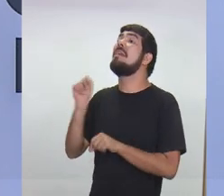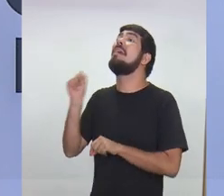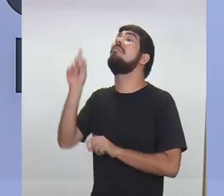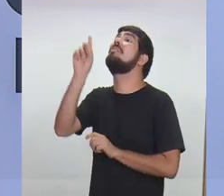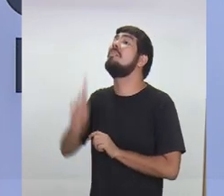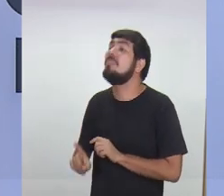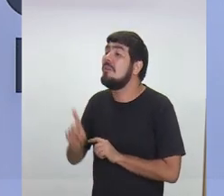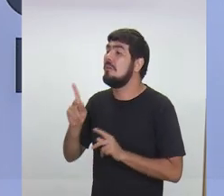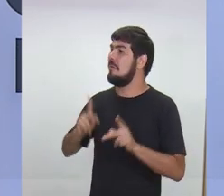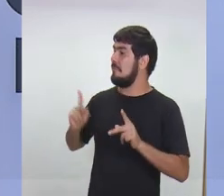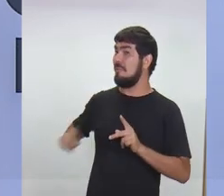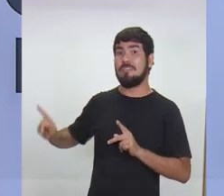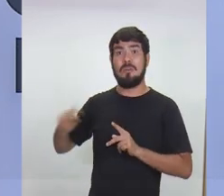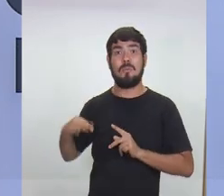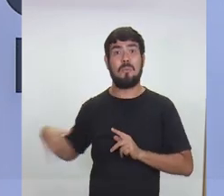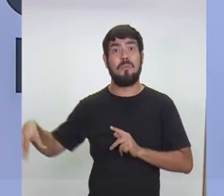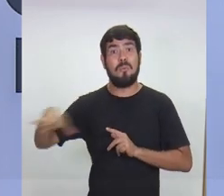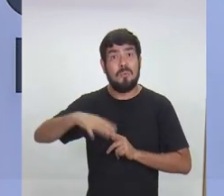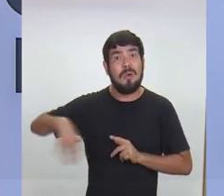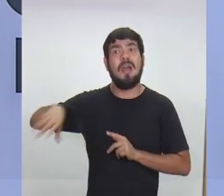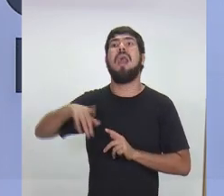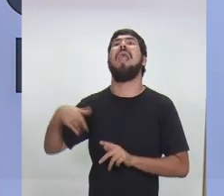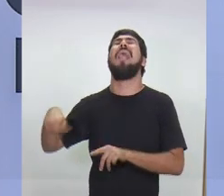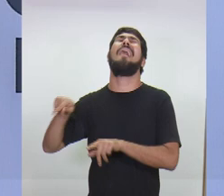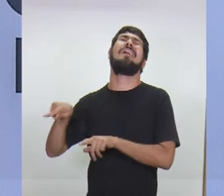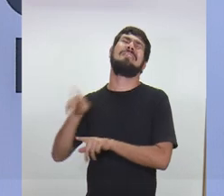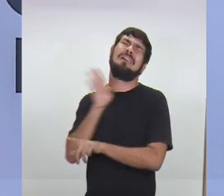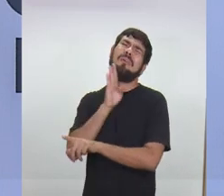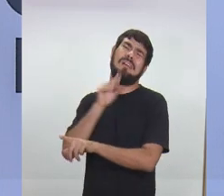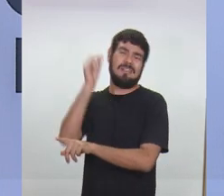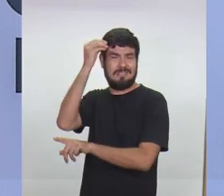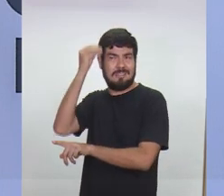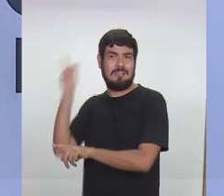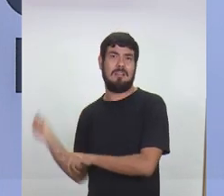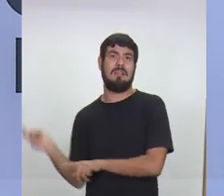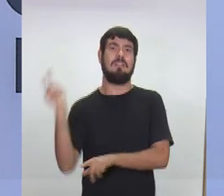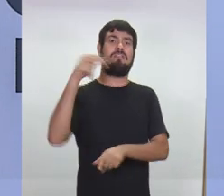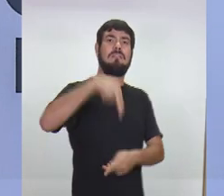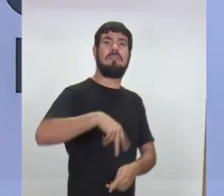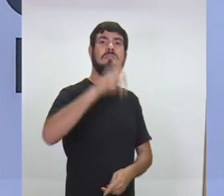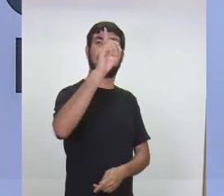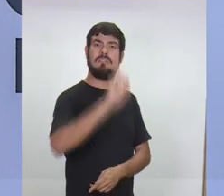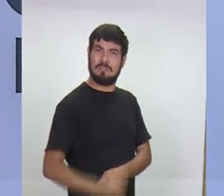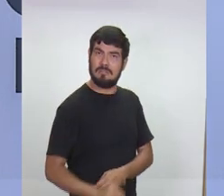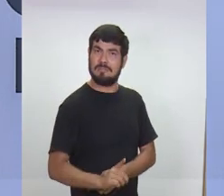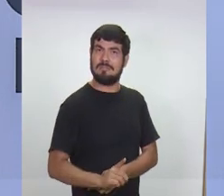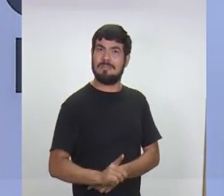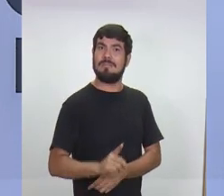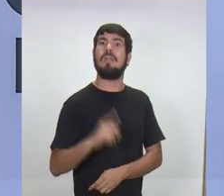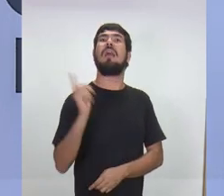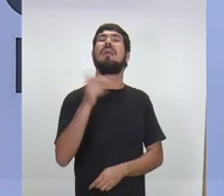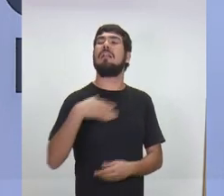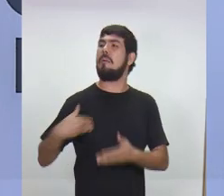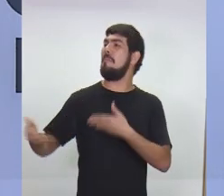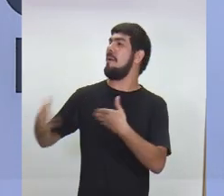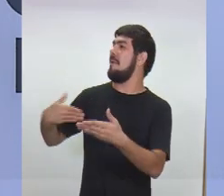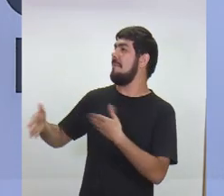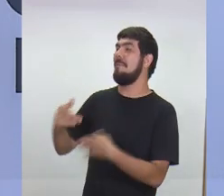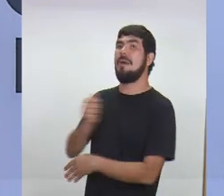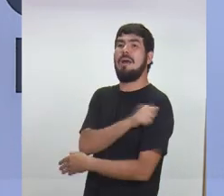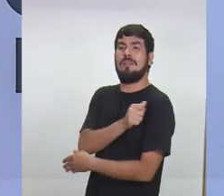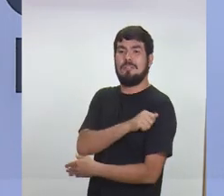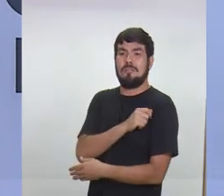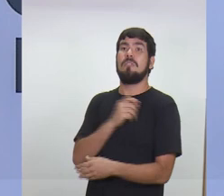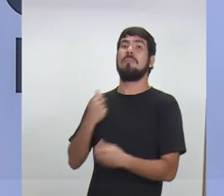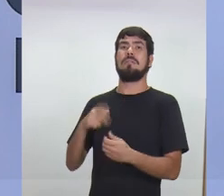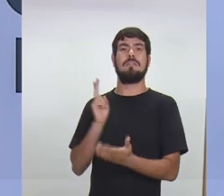aquela escola que aí sim ele conhece a realidade ele vai poder debater e vai poder fazer o que - para que os alunos possam estar dentro de sala